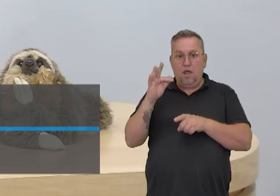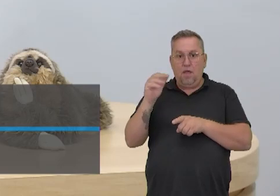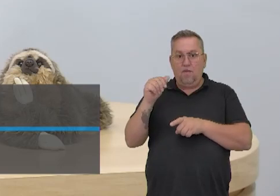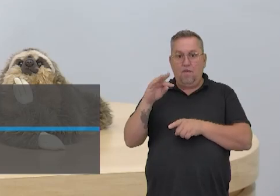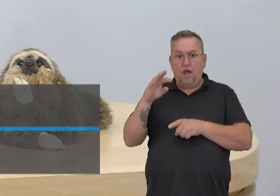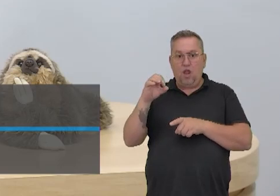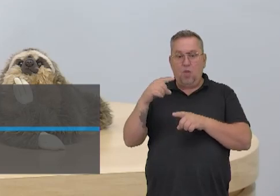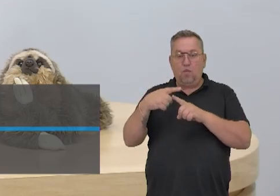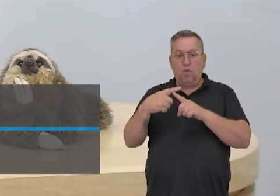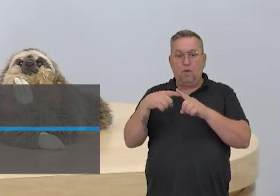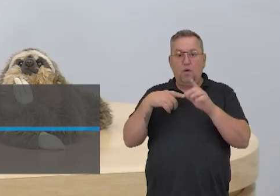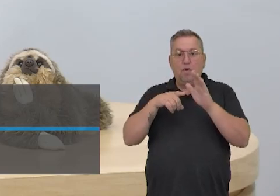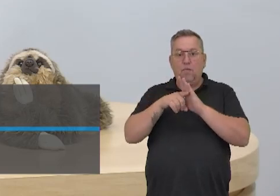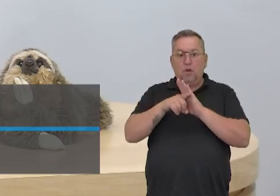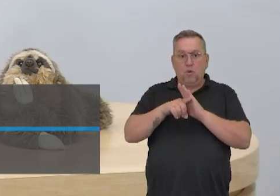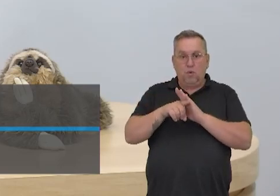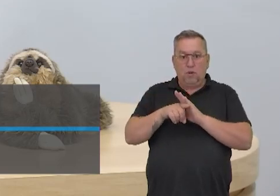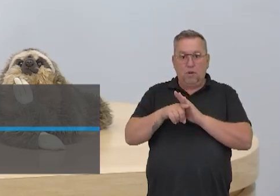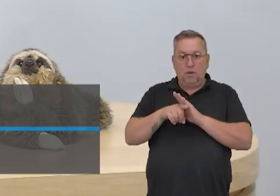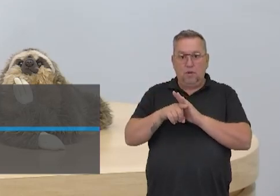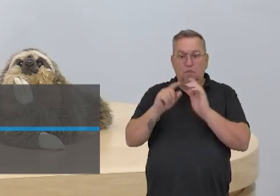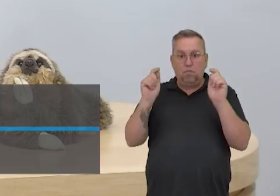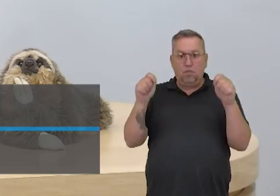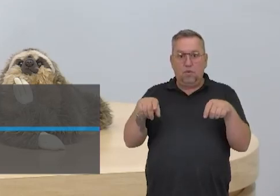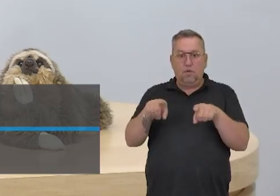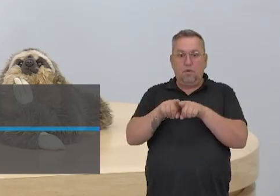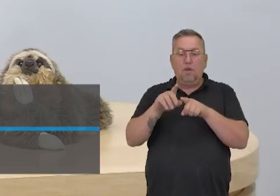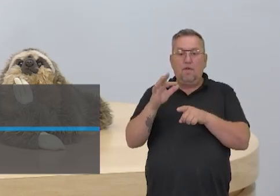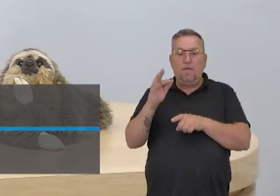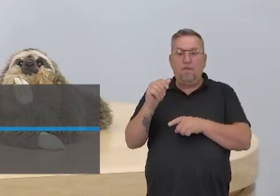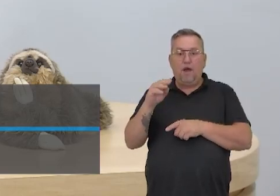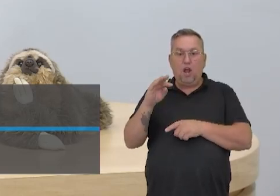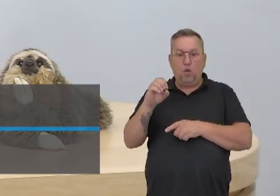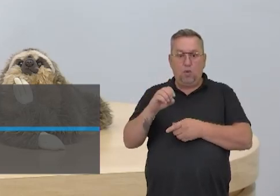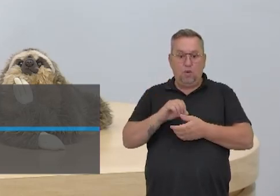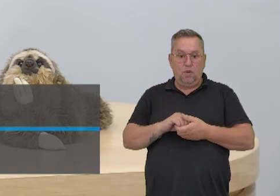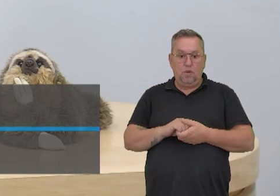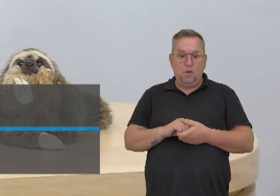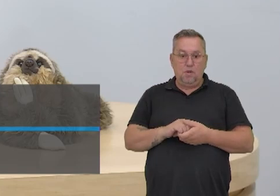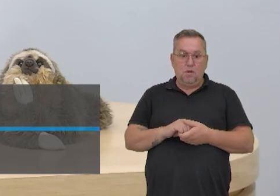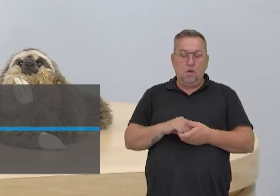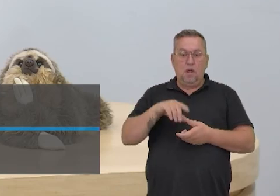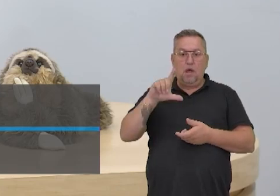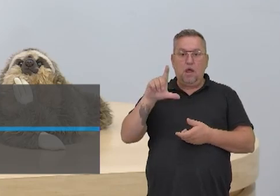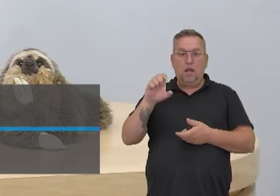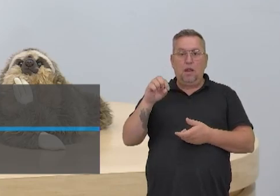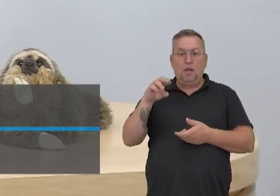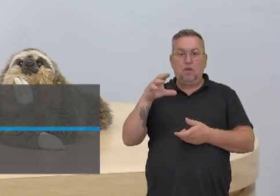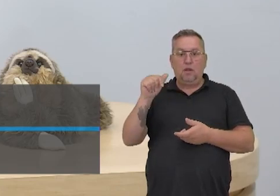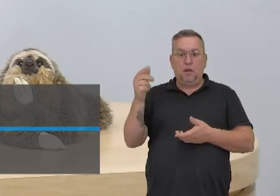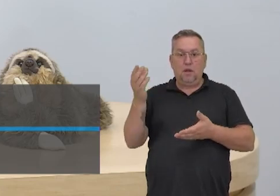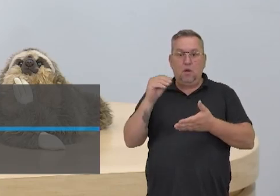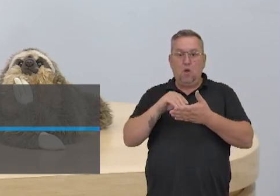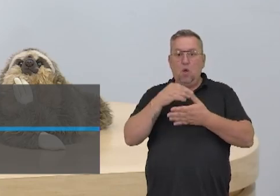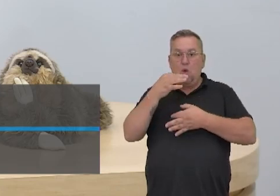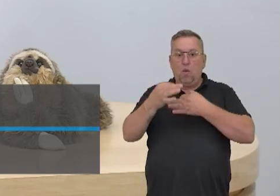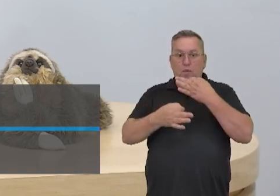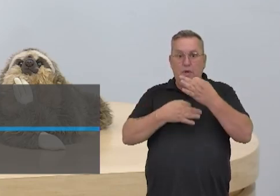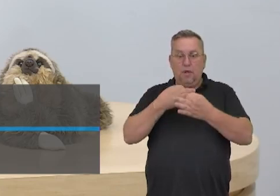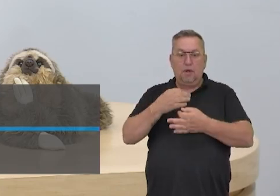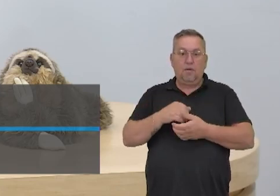uma pergunta. A resposta pode ser fato. A Letícia da Pro Denise colocou uma